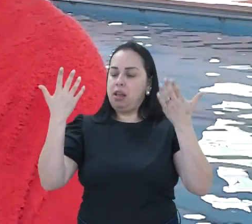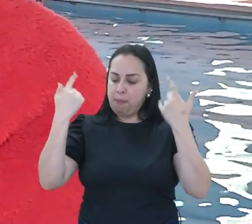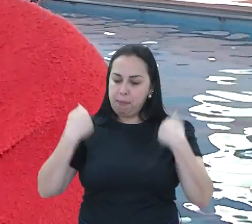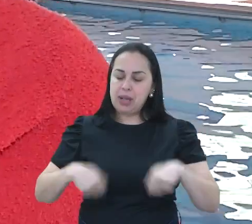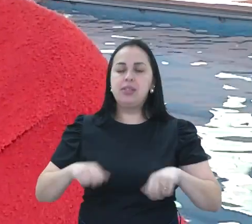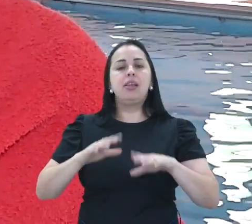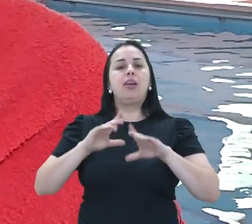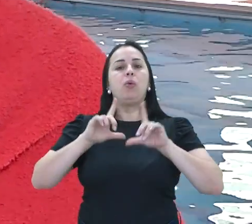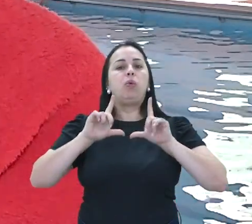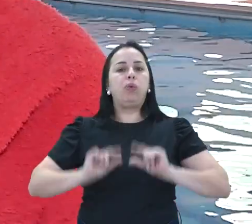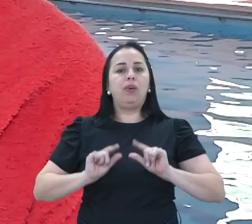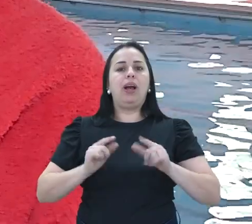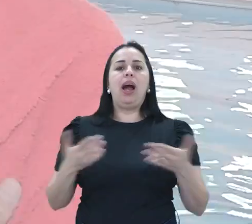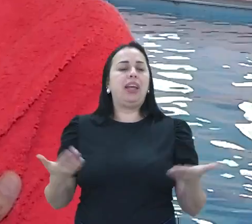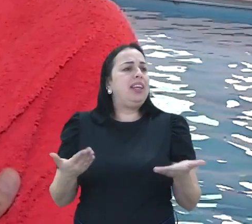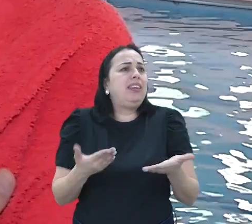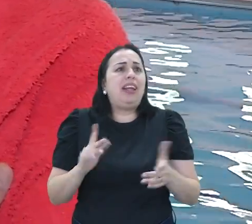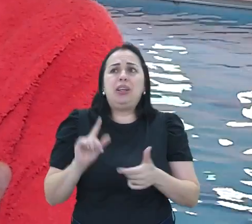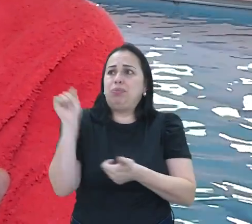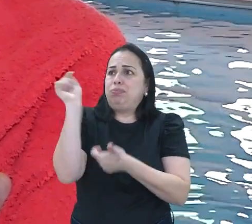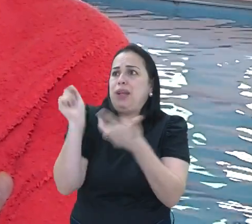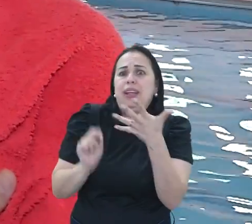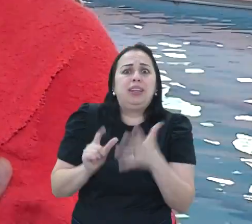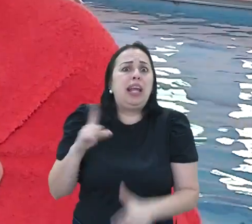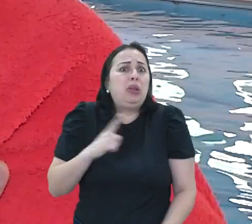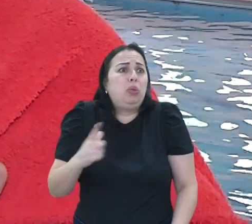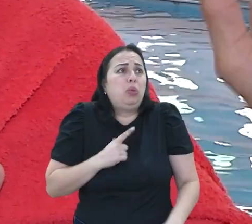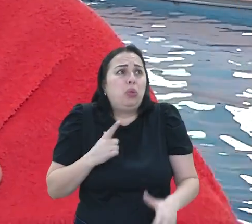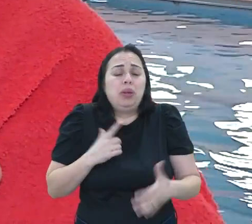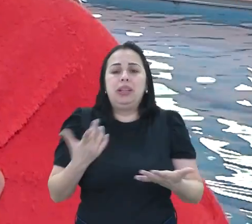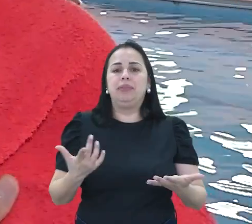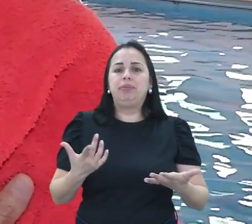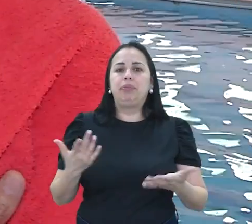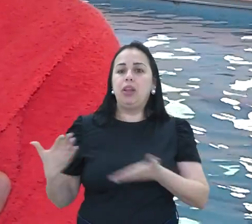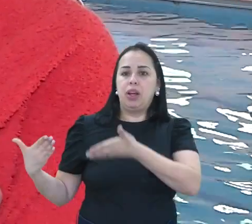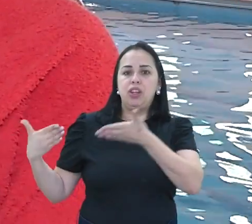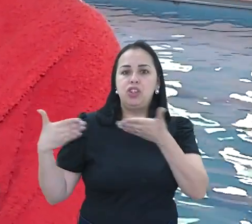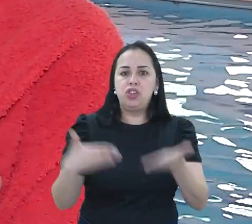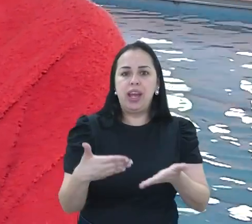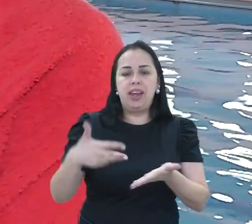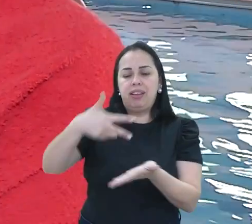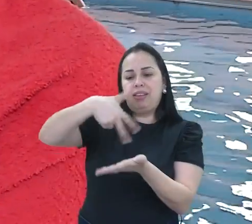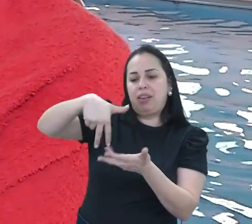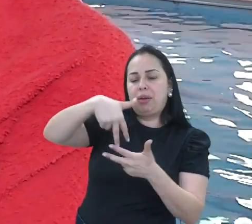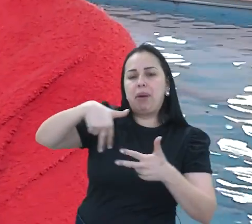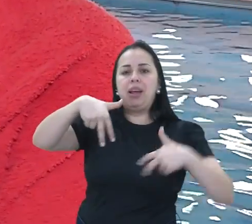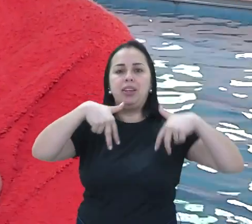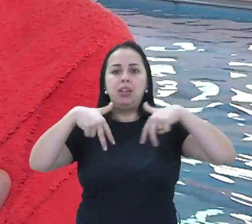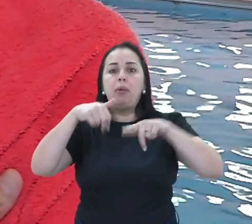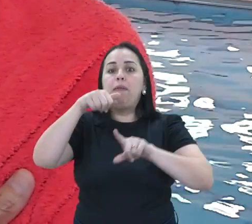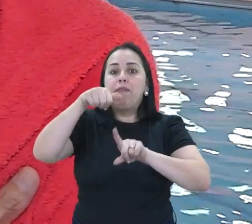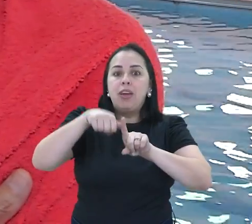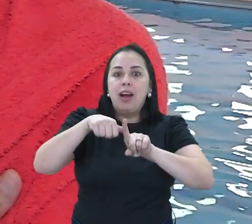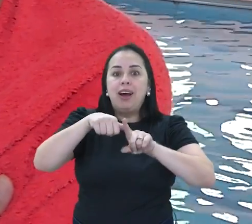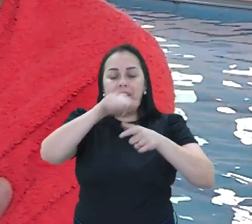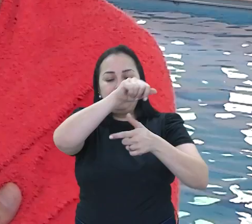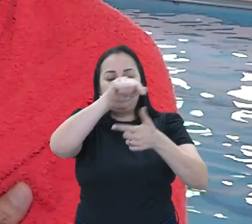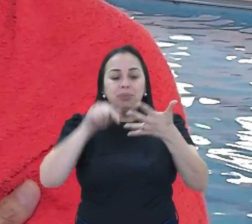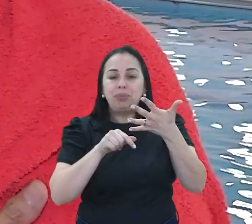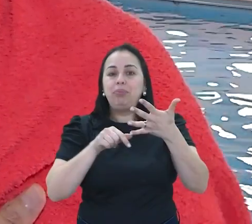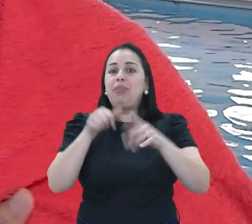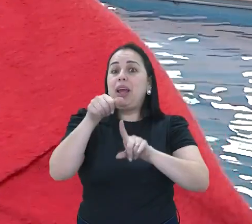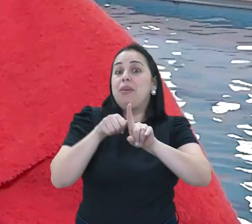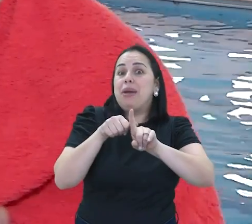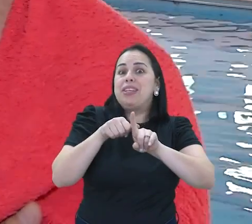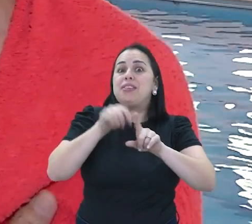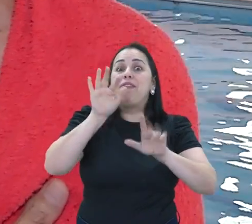Deus tá ótimo, não estou sentindo nada. Aqui é uma beleza, aqui tem de tudo que você pensa, né? Nós vem pro baile, tem baile no todo final do mês tem